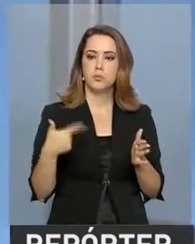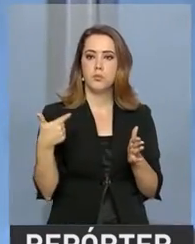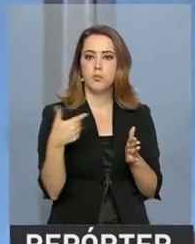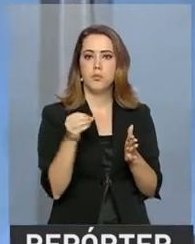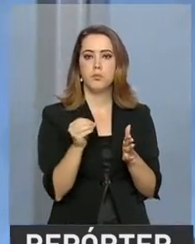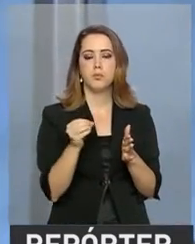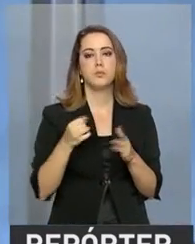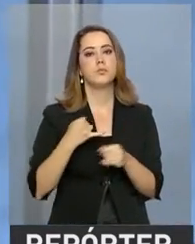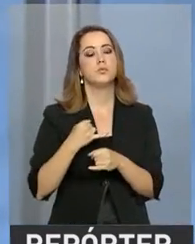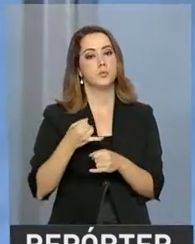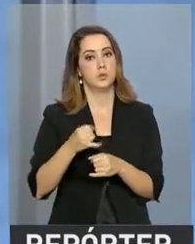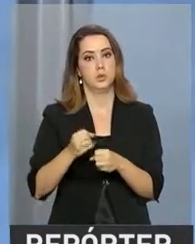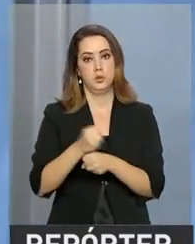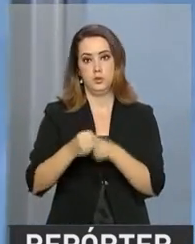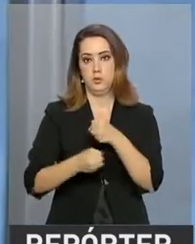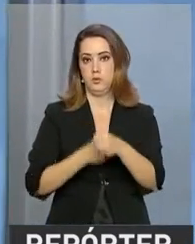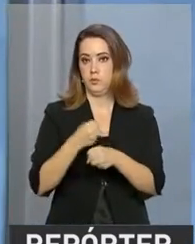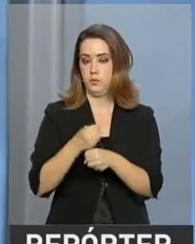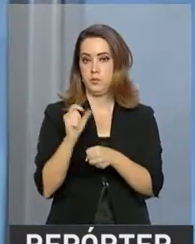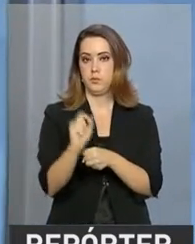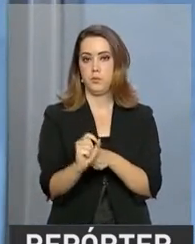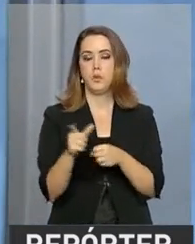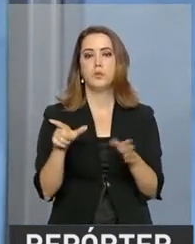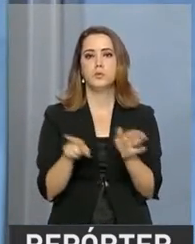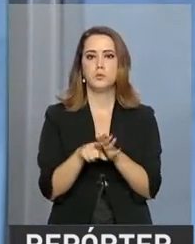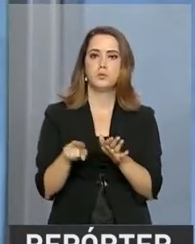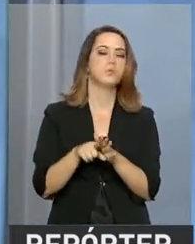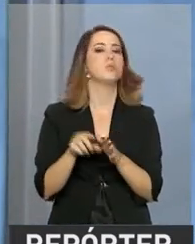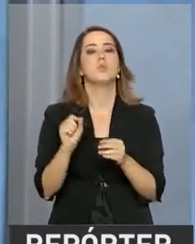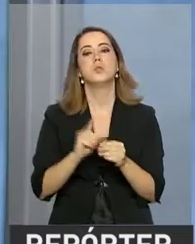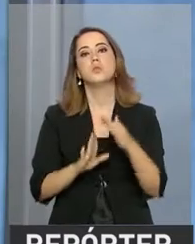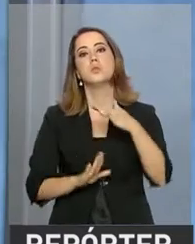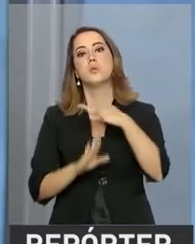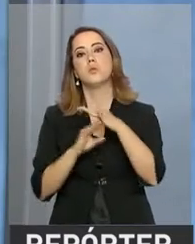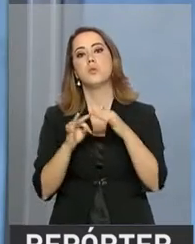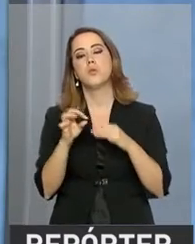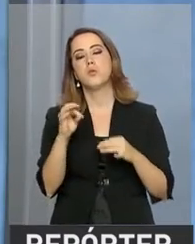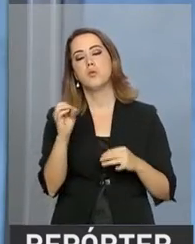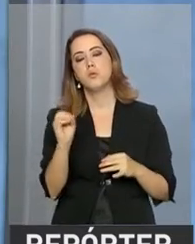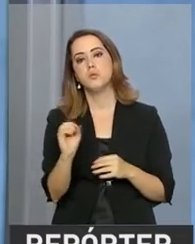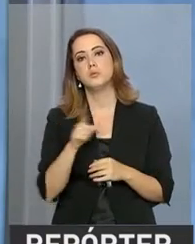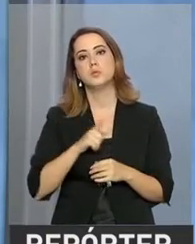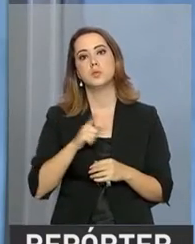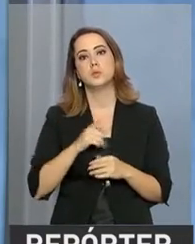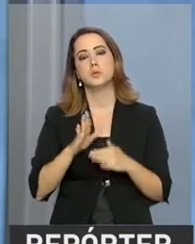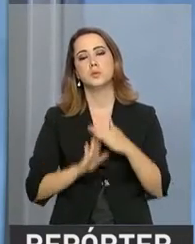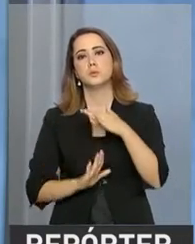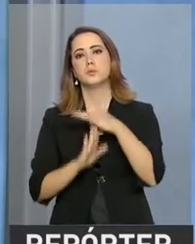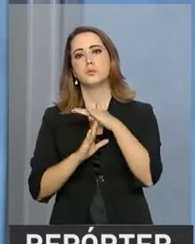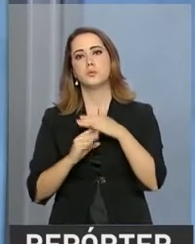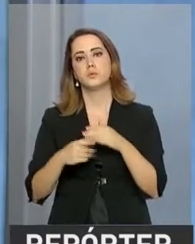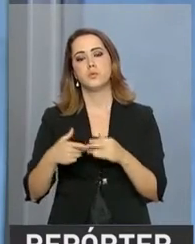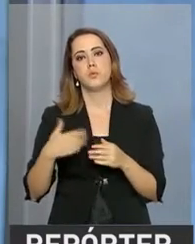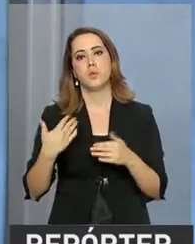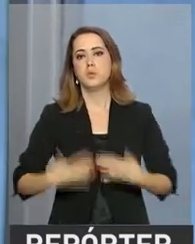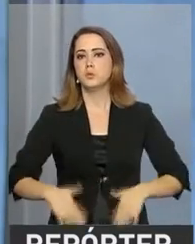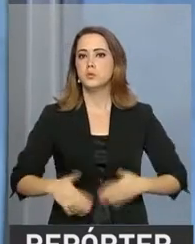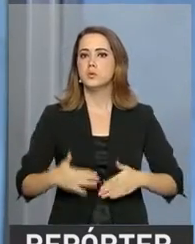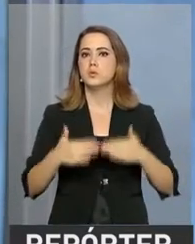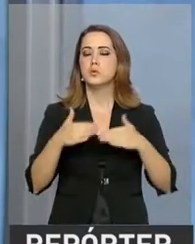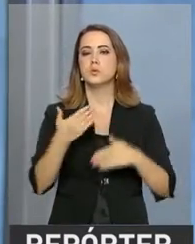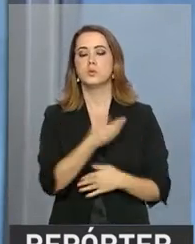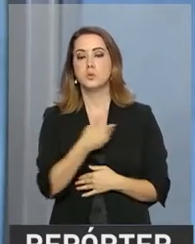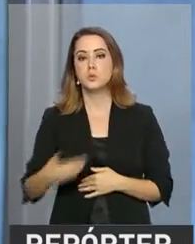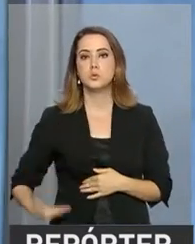Constituição e Justiça aprovou a PEC que limita os gastos públicos por 20 anos. Foram 33 votos a favor e